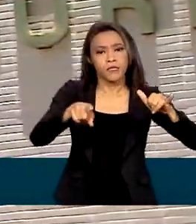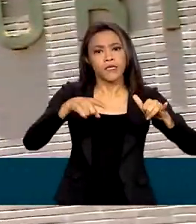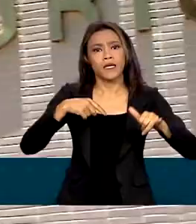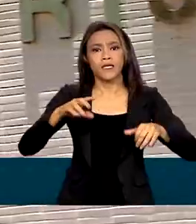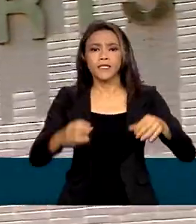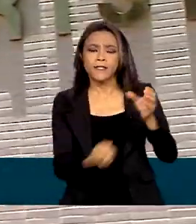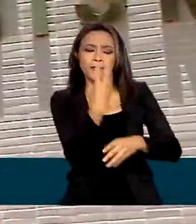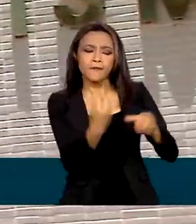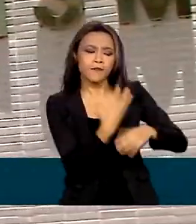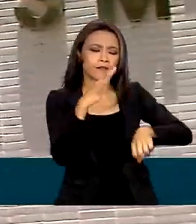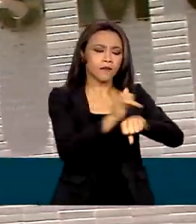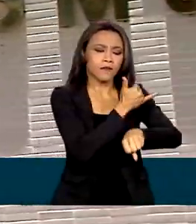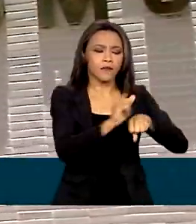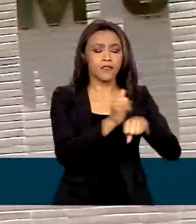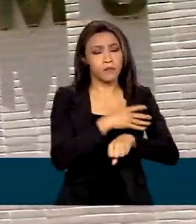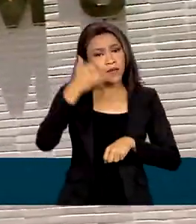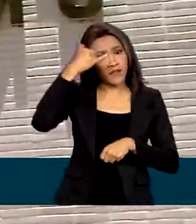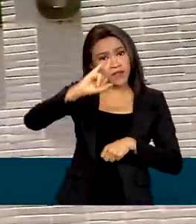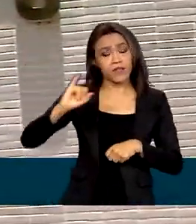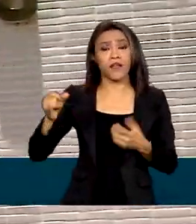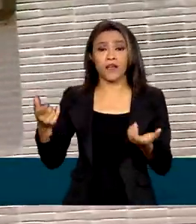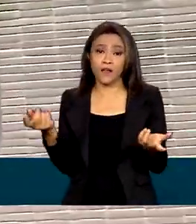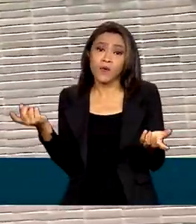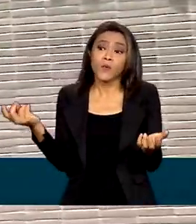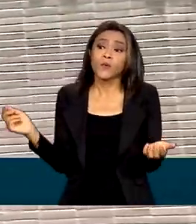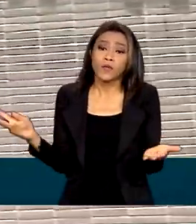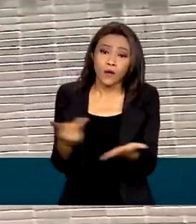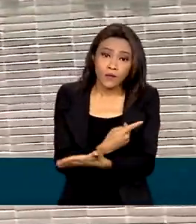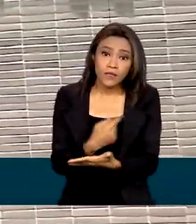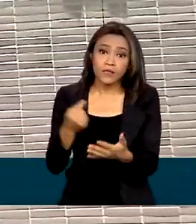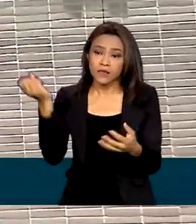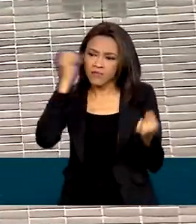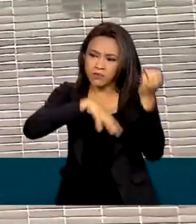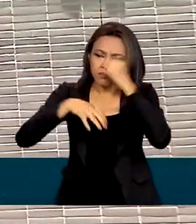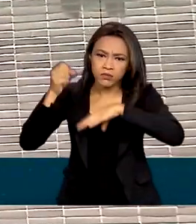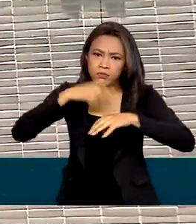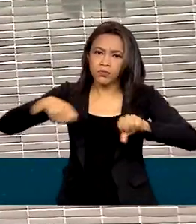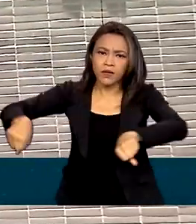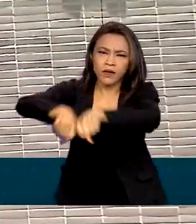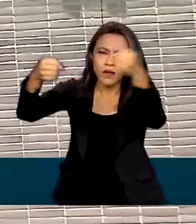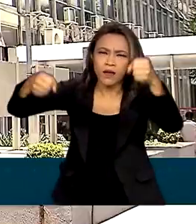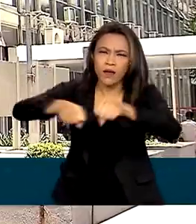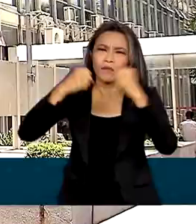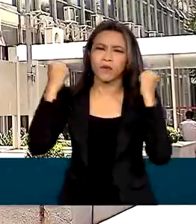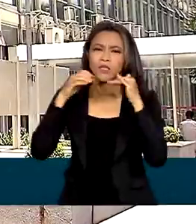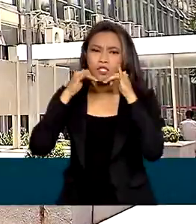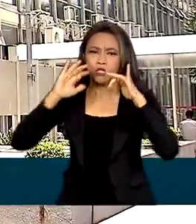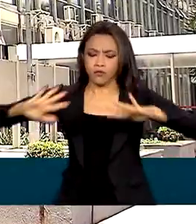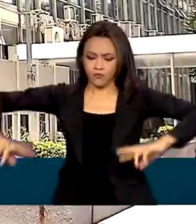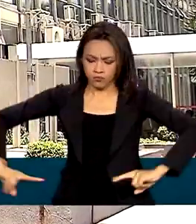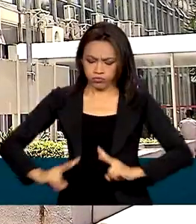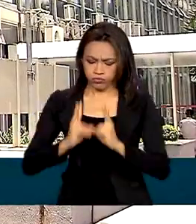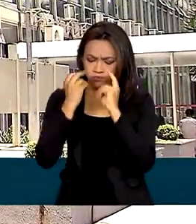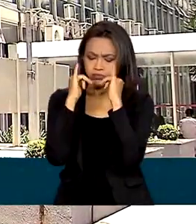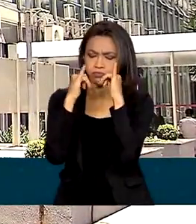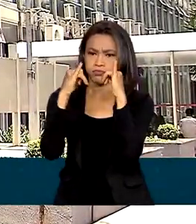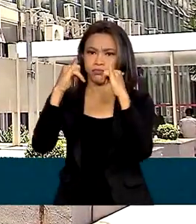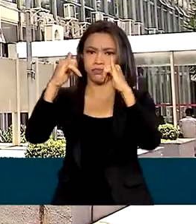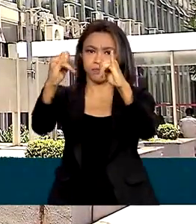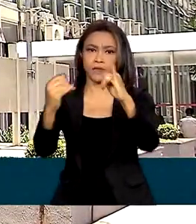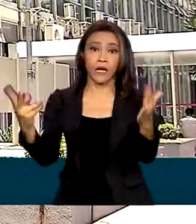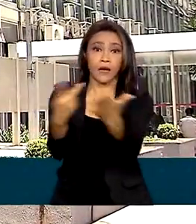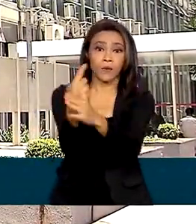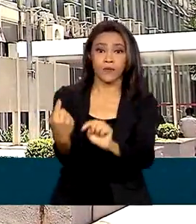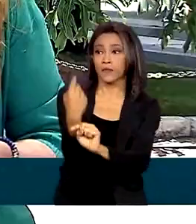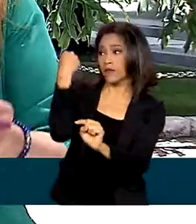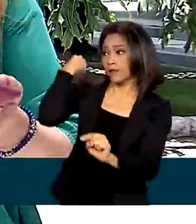novas tentativas de sabotagem ou vandalismo a torres de transmissão de energia elétrica que aconteceram nos últimos dias